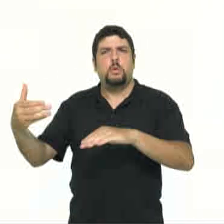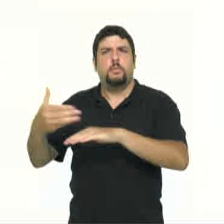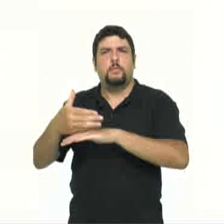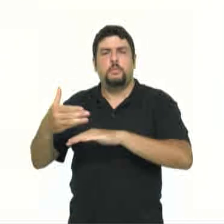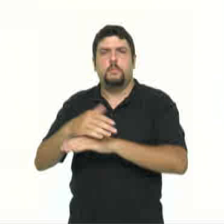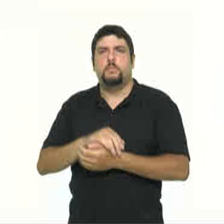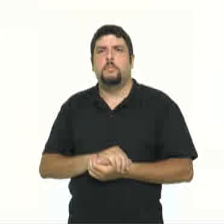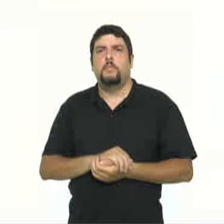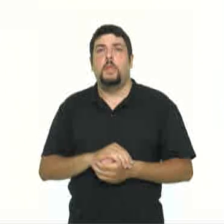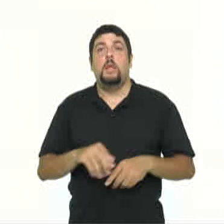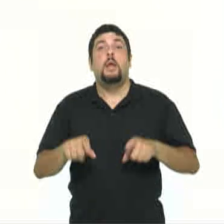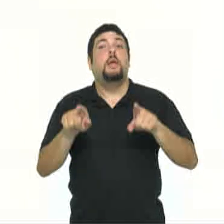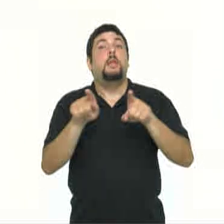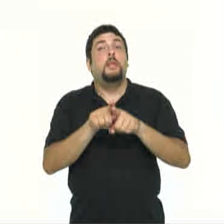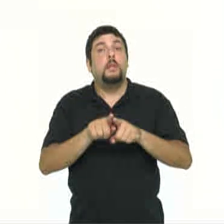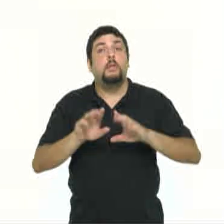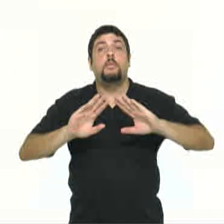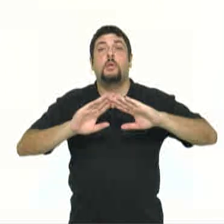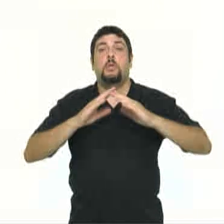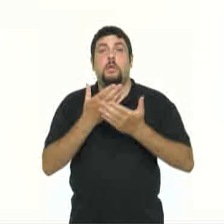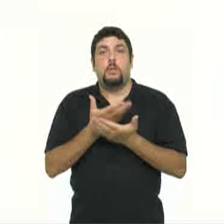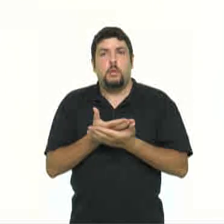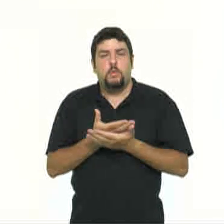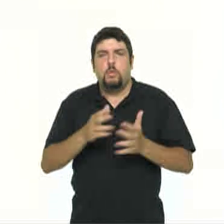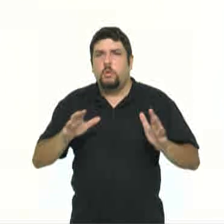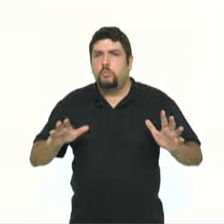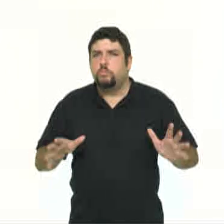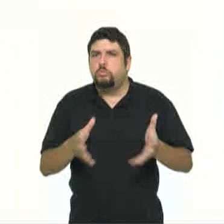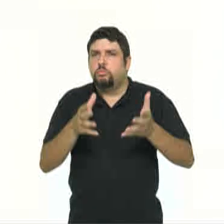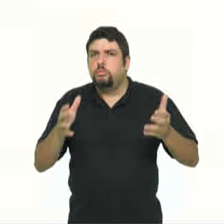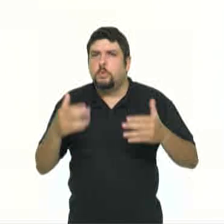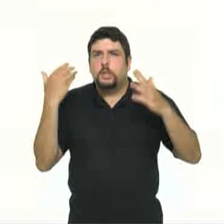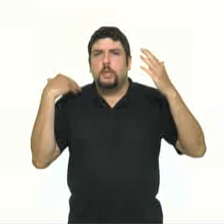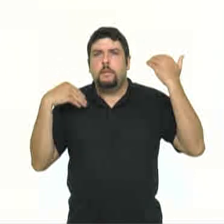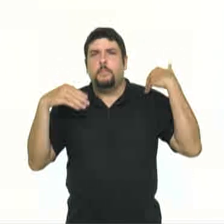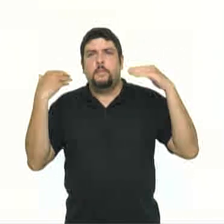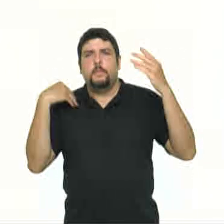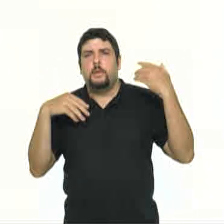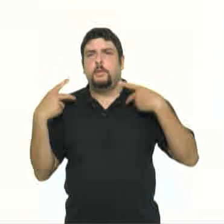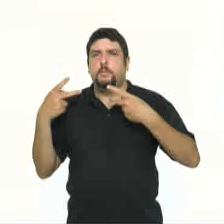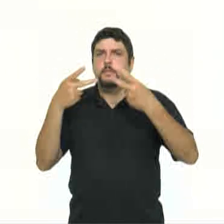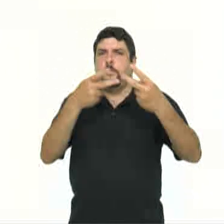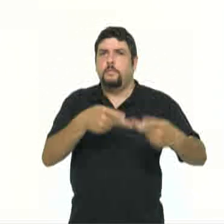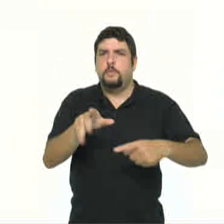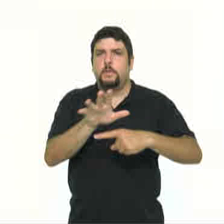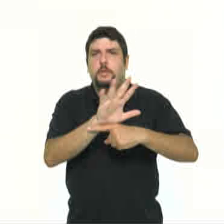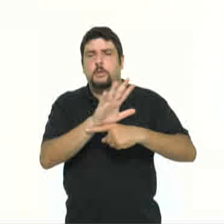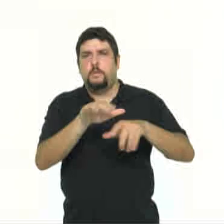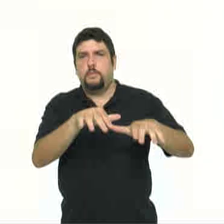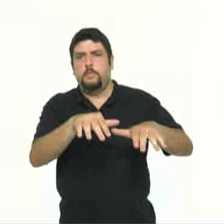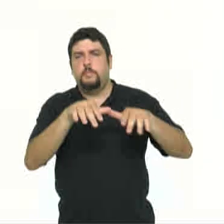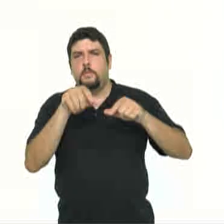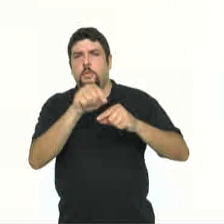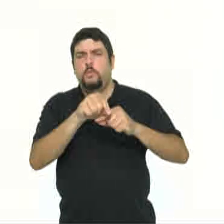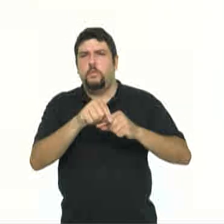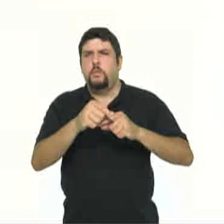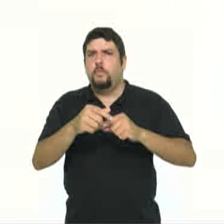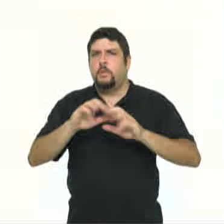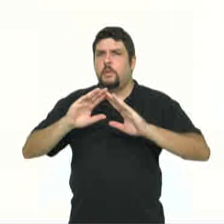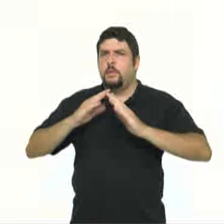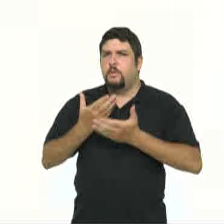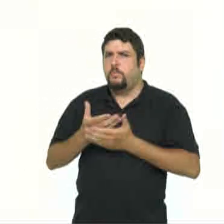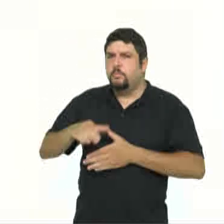de ensino promover passeios aos cinemas locais desde o início da vida escolar